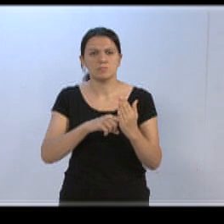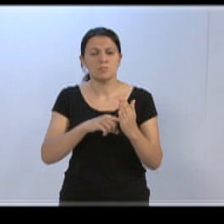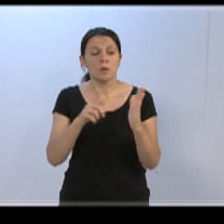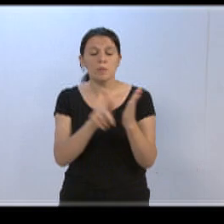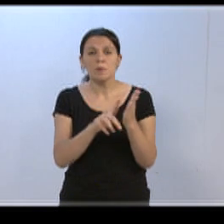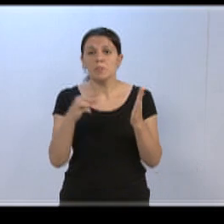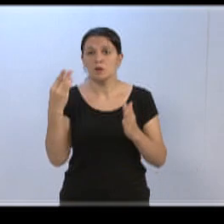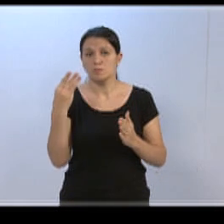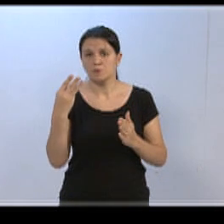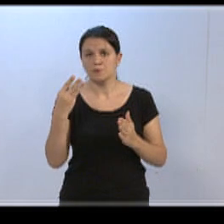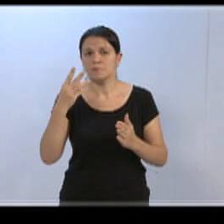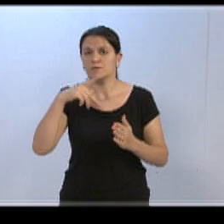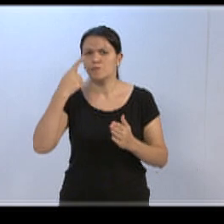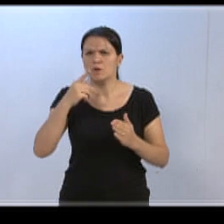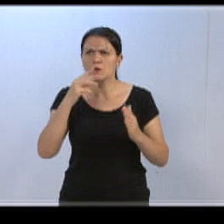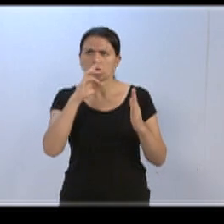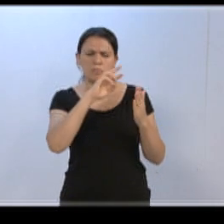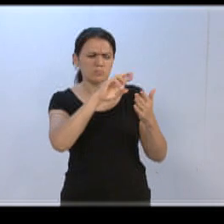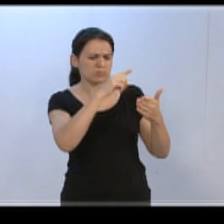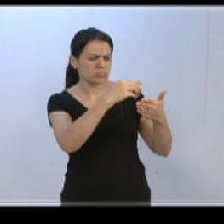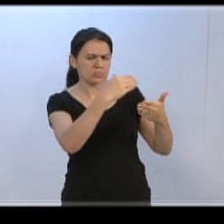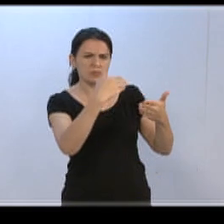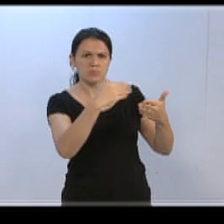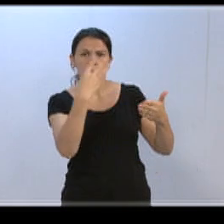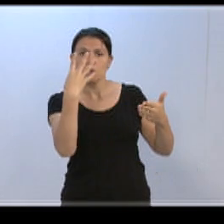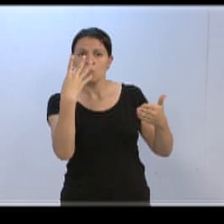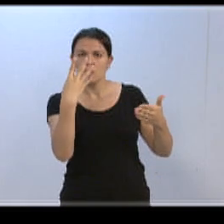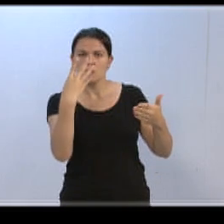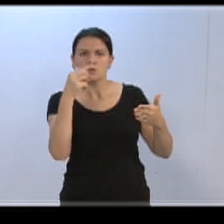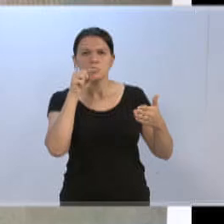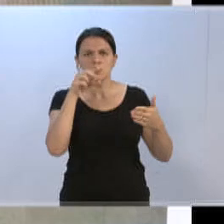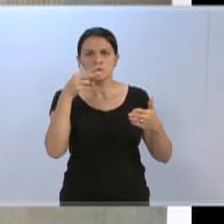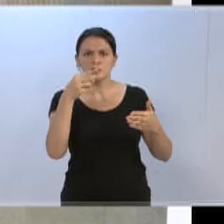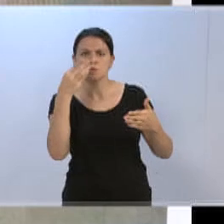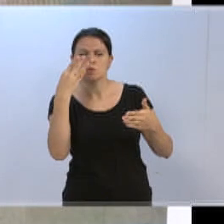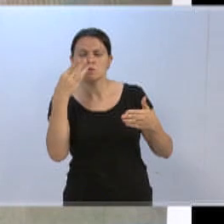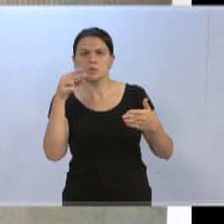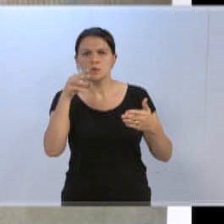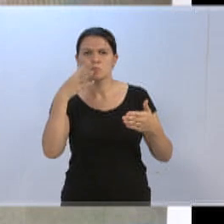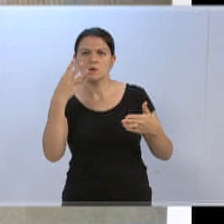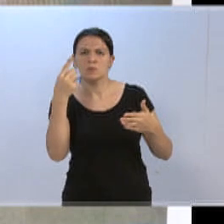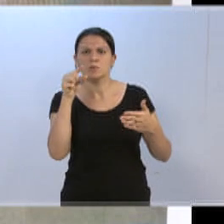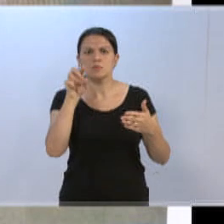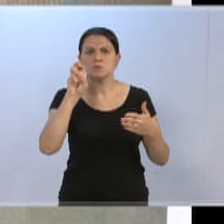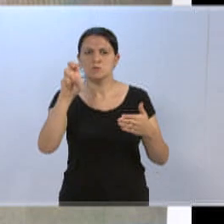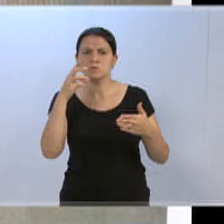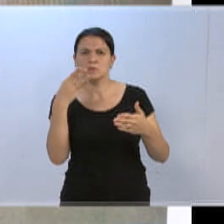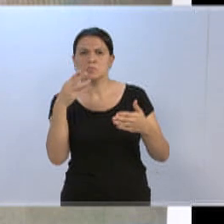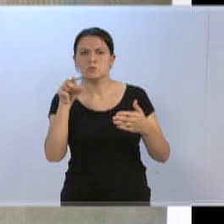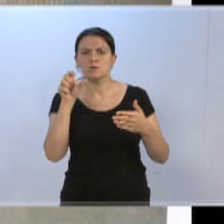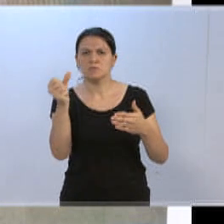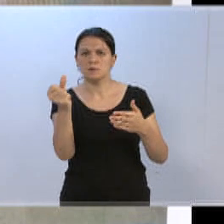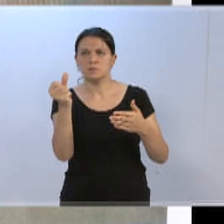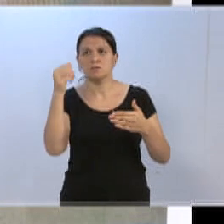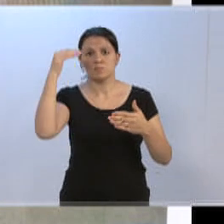diz ali os itens 4.2, 4.4, 4.5, 4.6. Está lá em